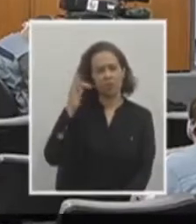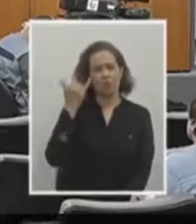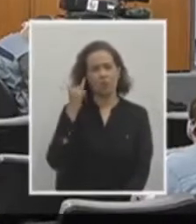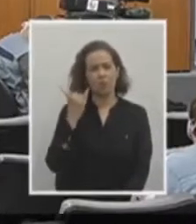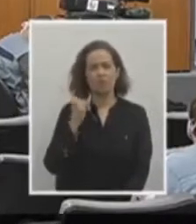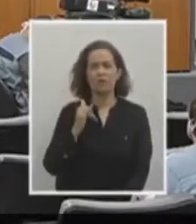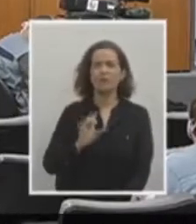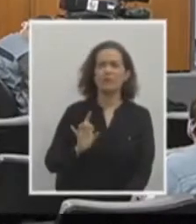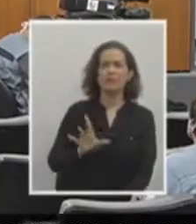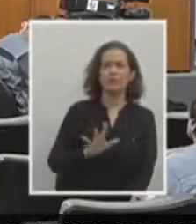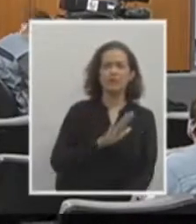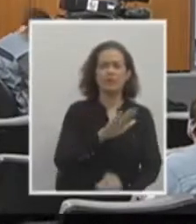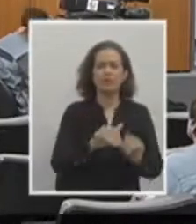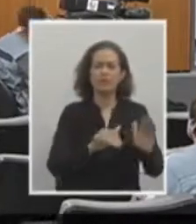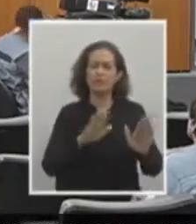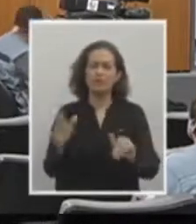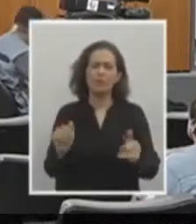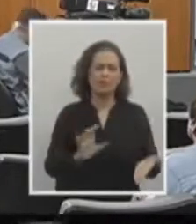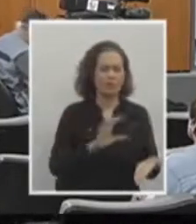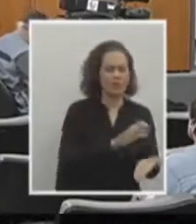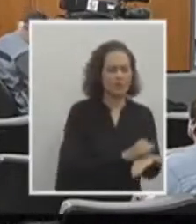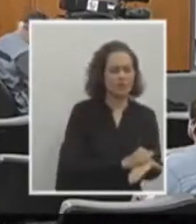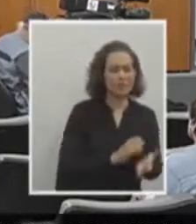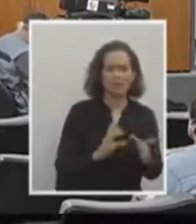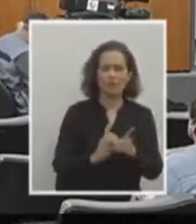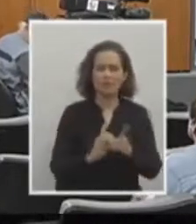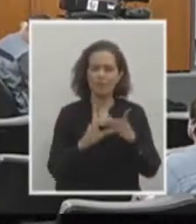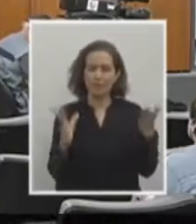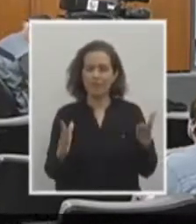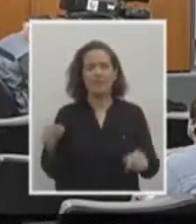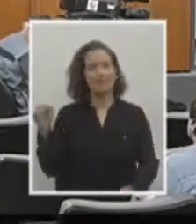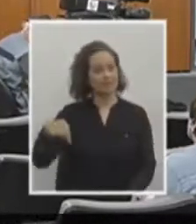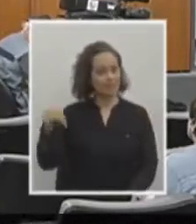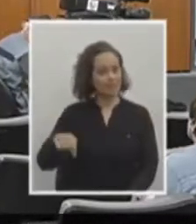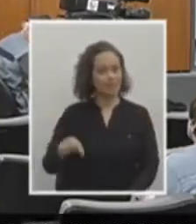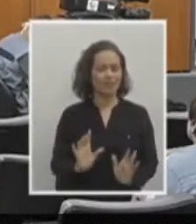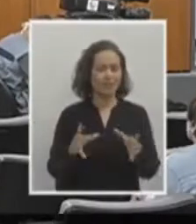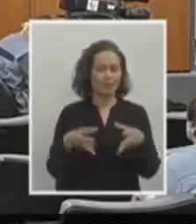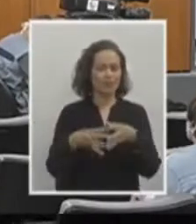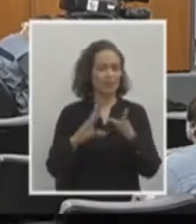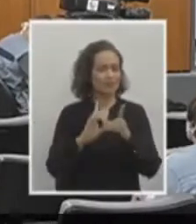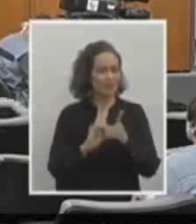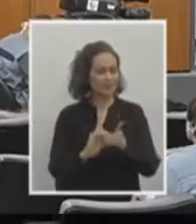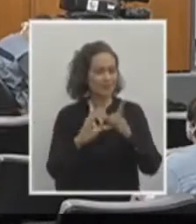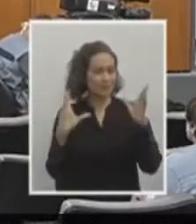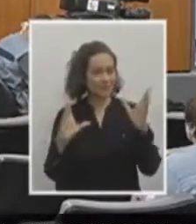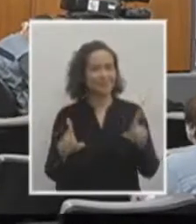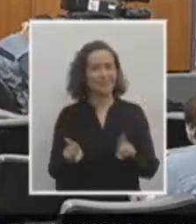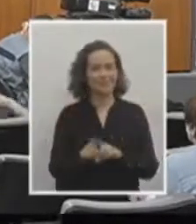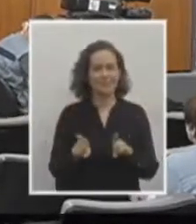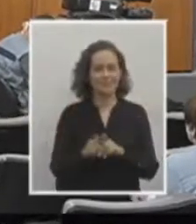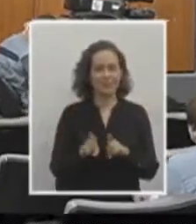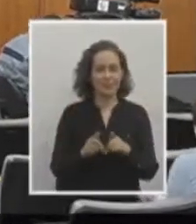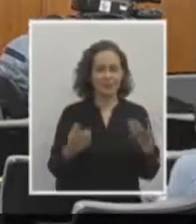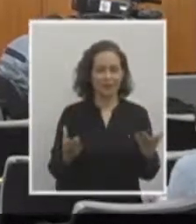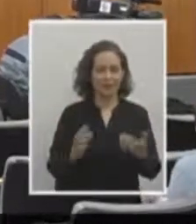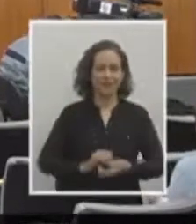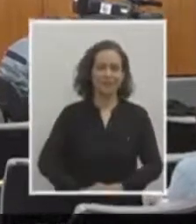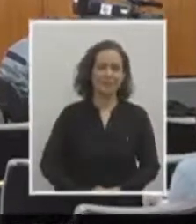Quero dizer que aqui a comissão é democrática, viu? Só nominou aqui como Sul de Ferros.